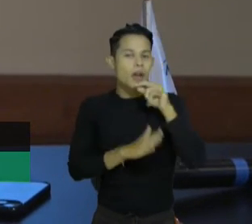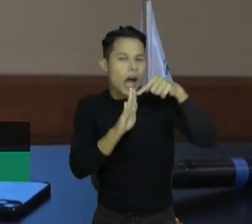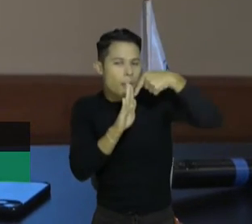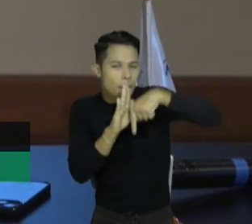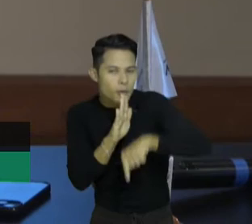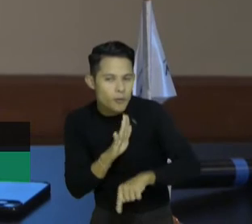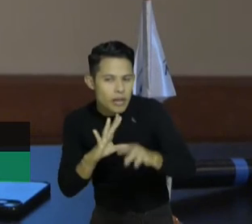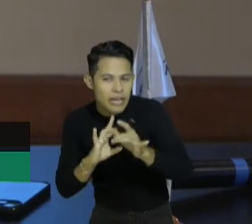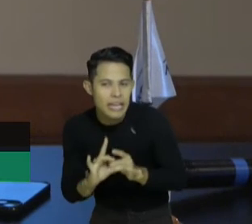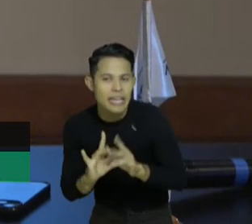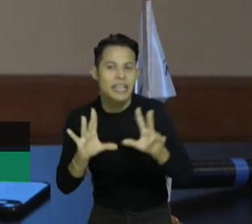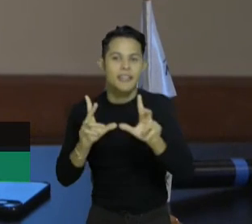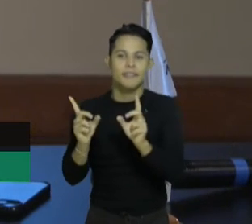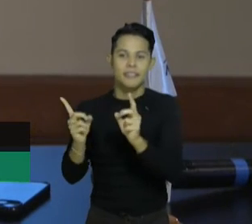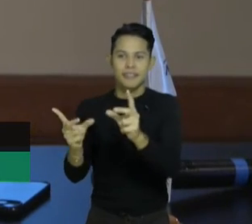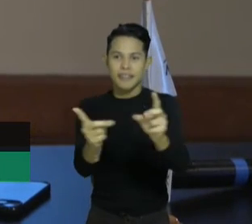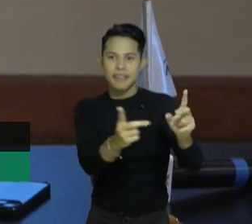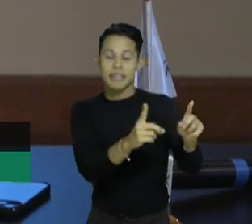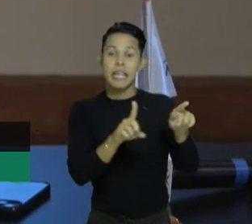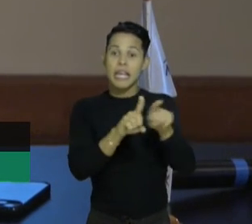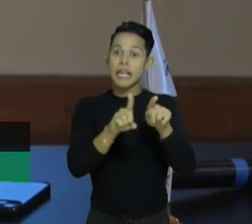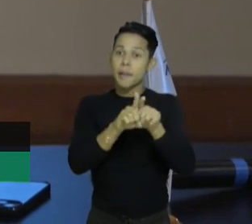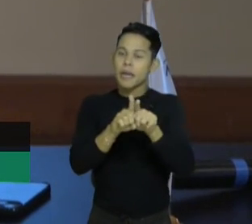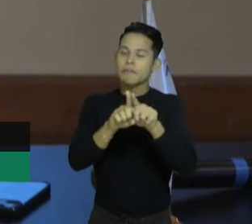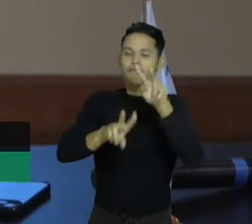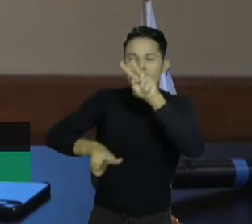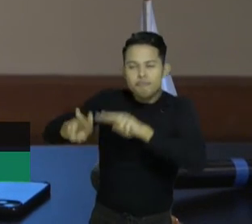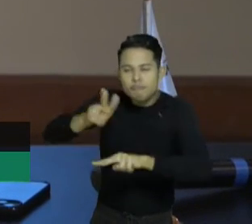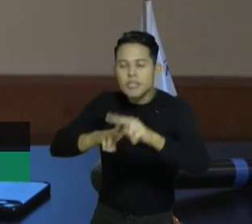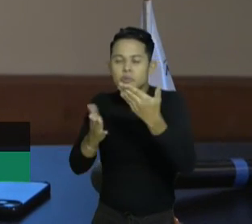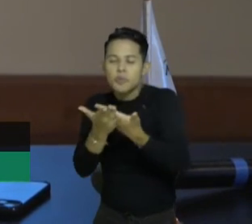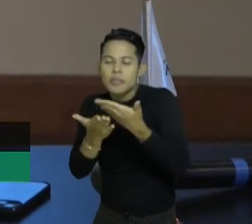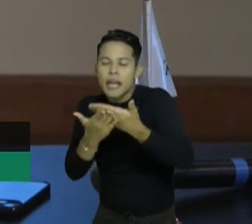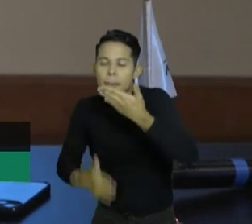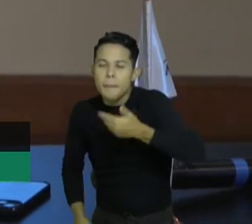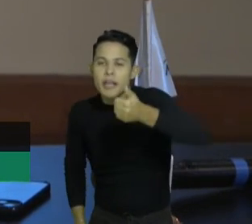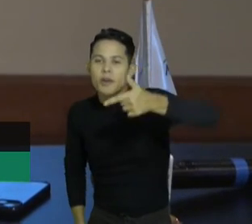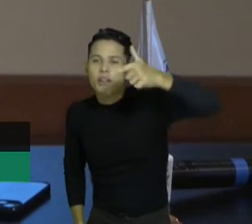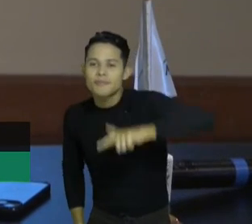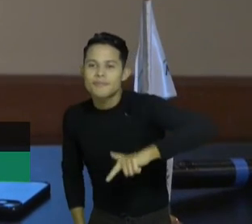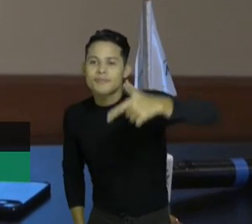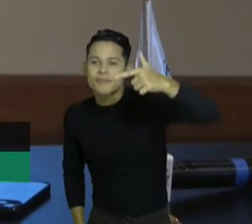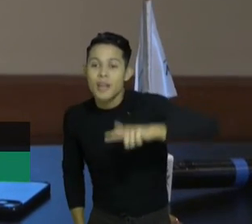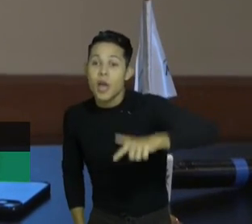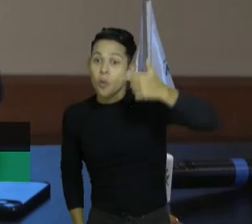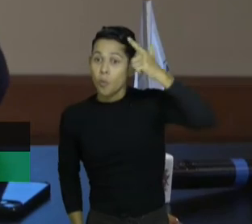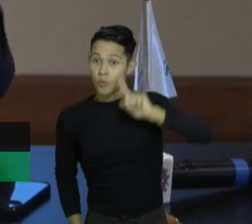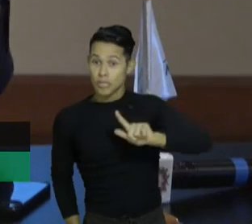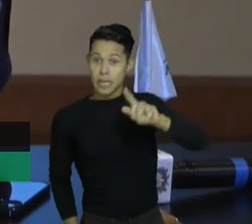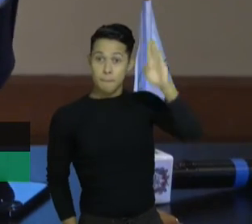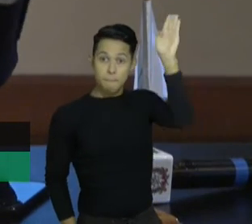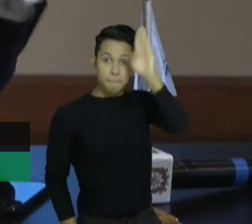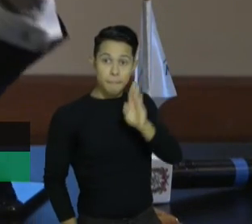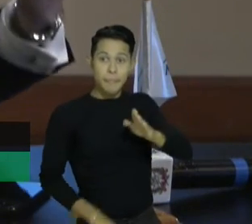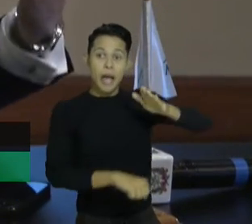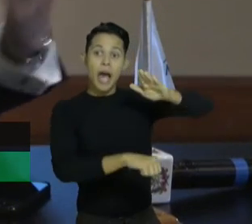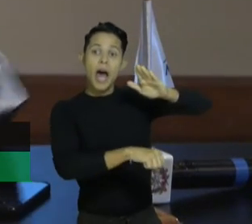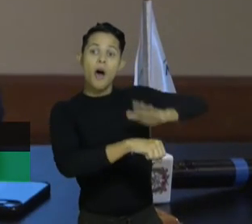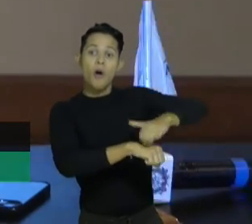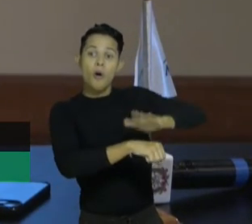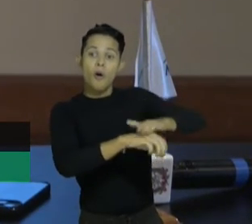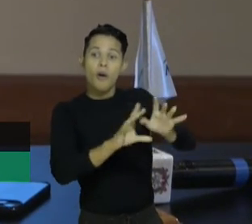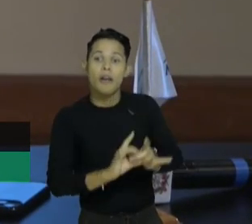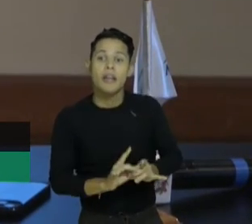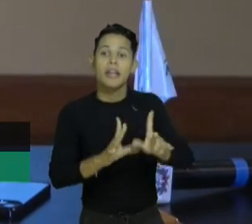rever a união aduaneira e sobretudo Rever essa decisão para que o Brasil tenha mais autonomia para negociar acordos